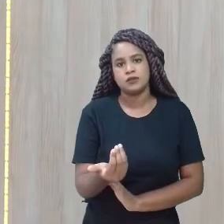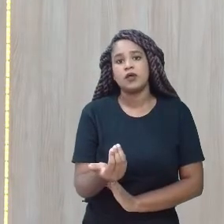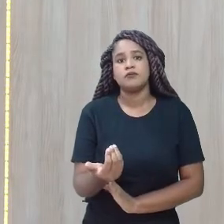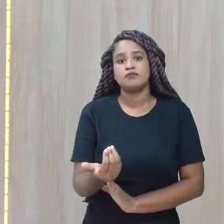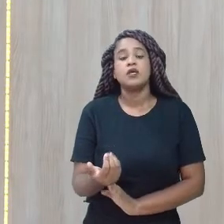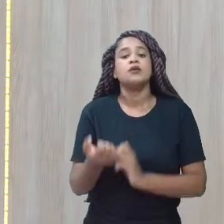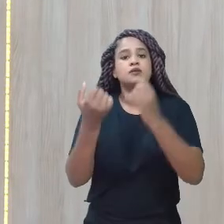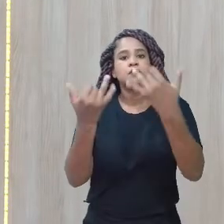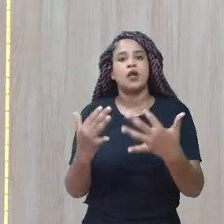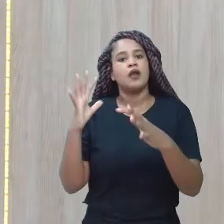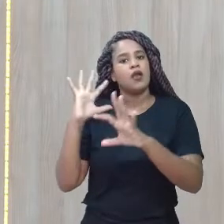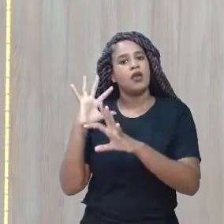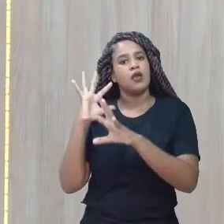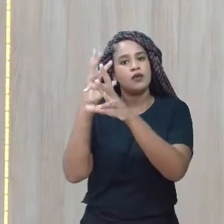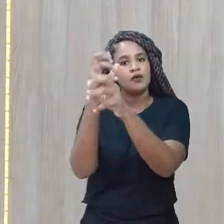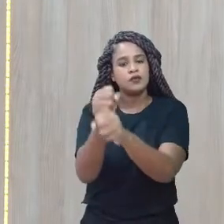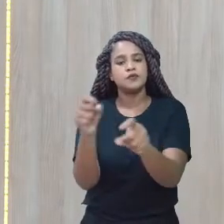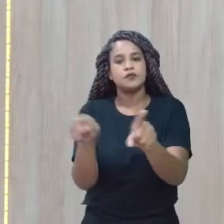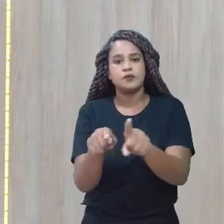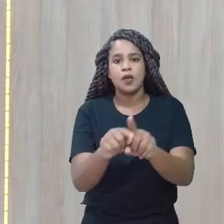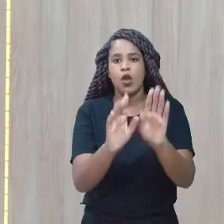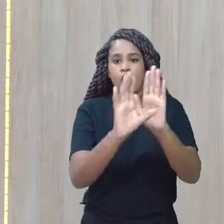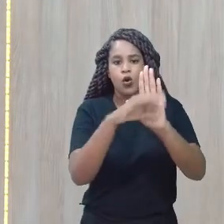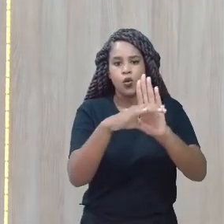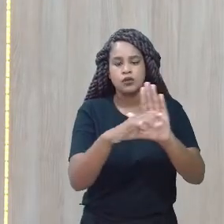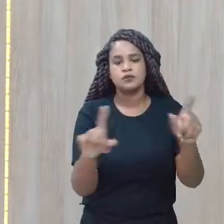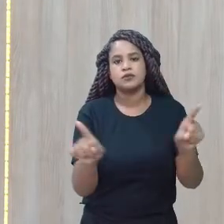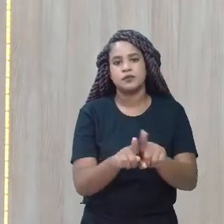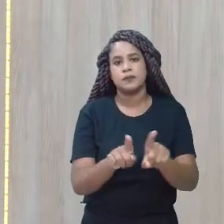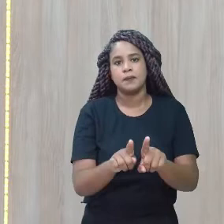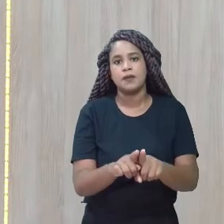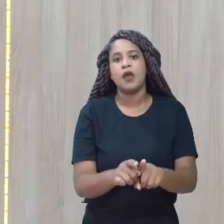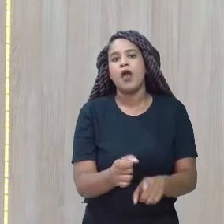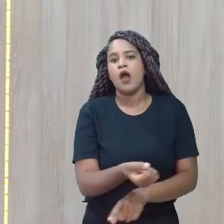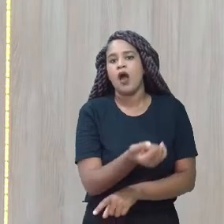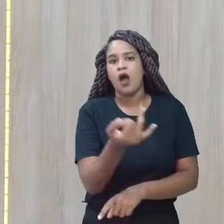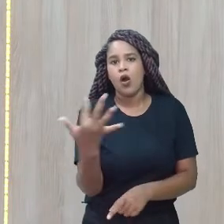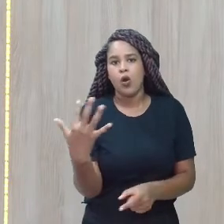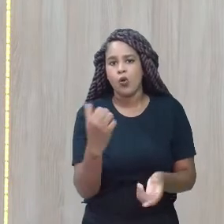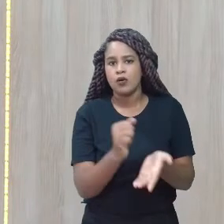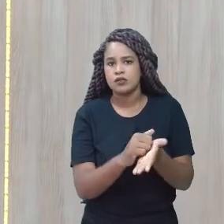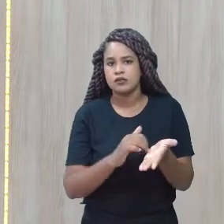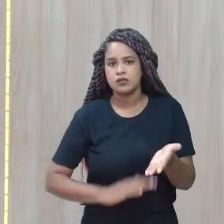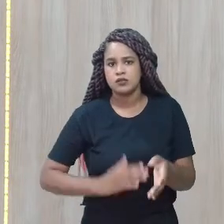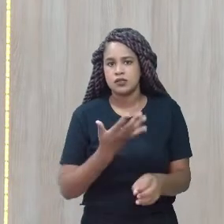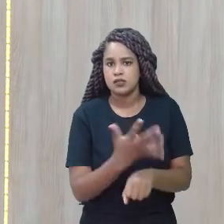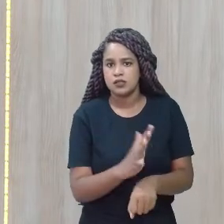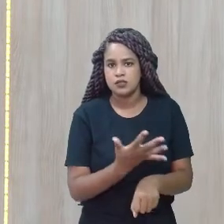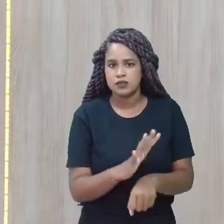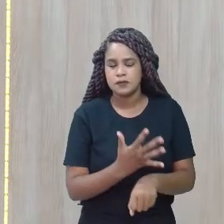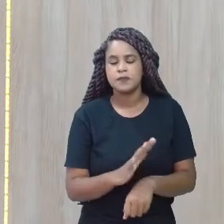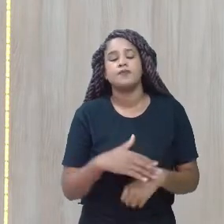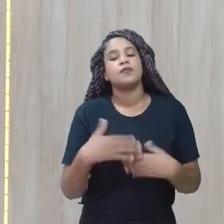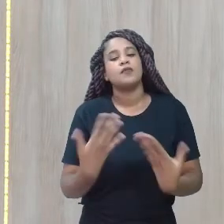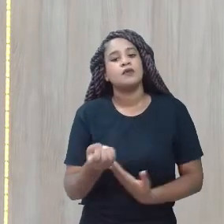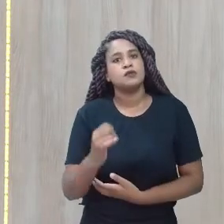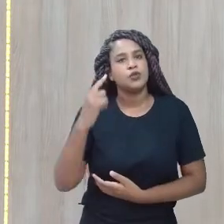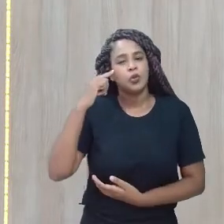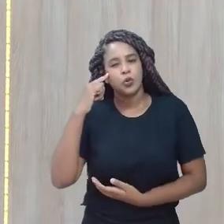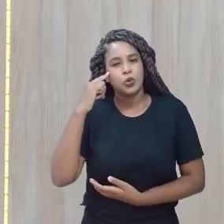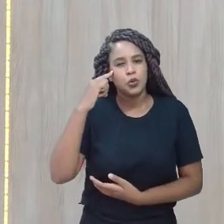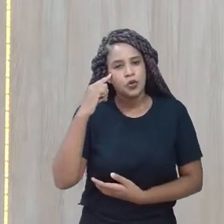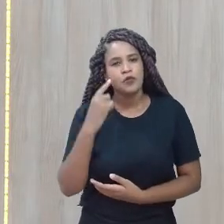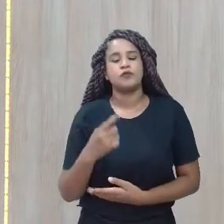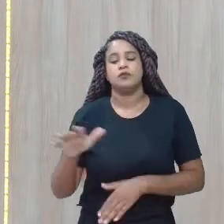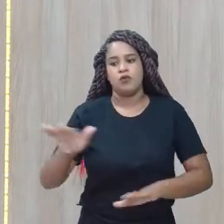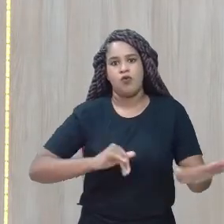revisão, trazendo para vocês os conceitos e finalizando com alguns probleminhas. Então, para quem tem dúvida nesse conteúdo, já chama um colega porque a